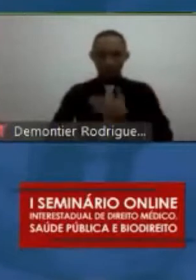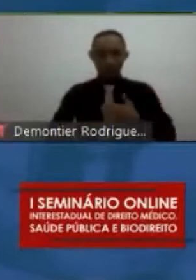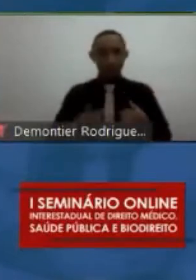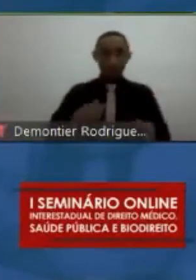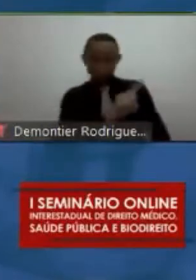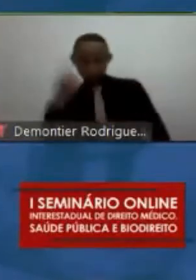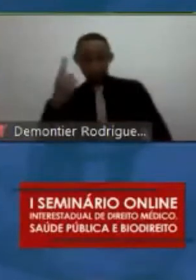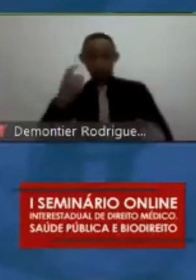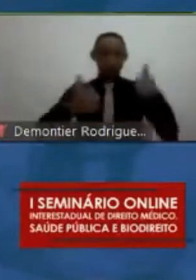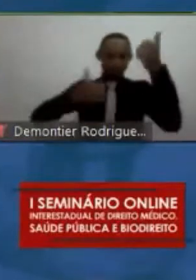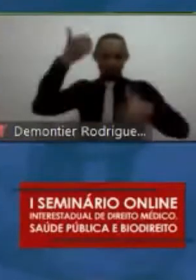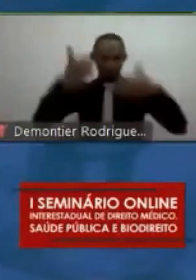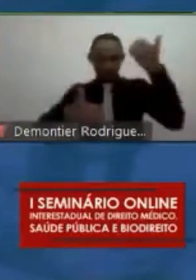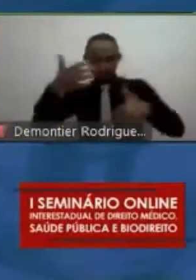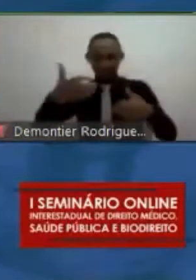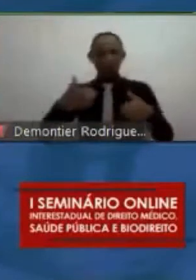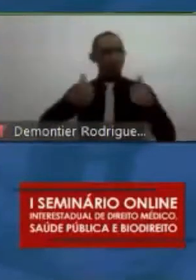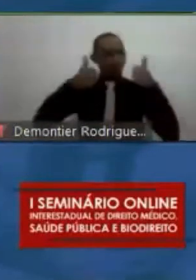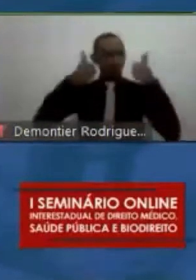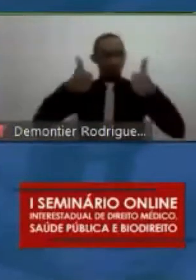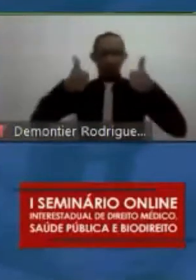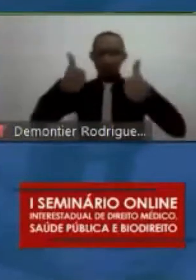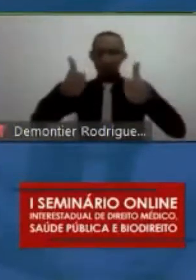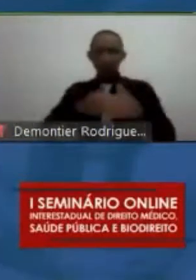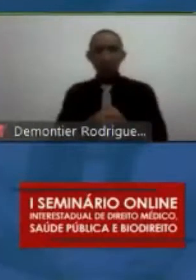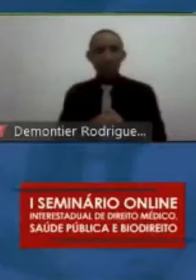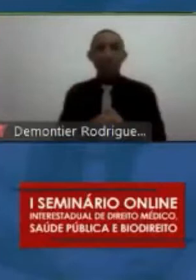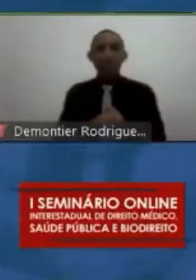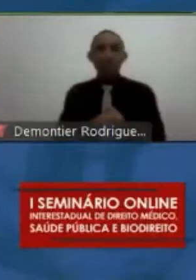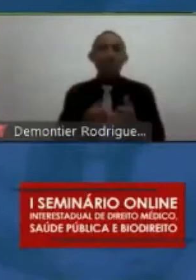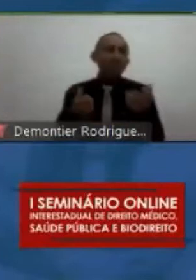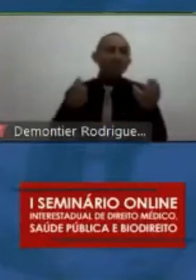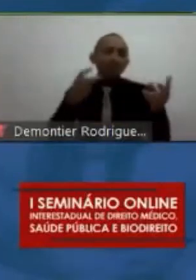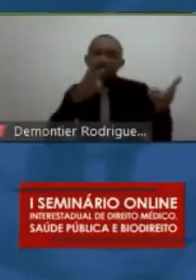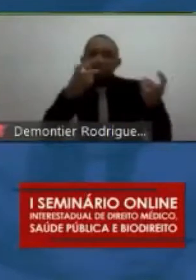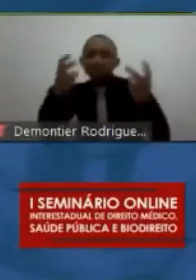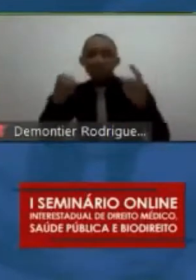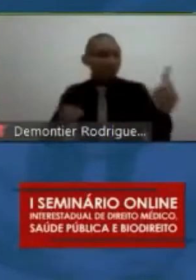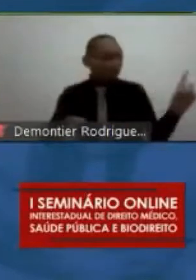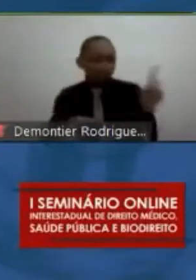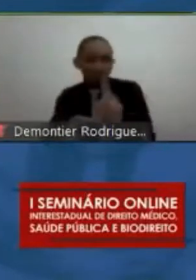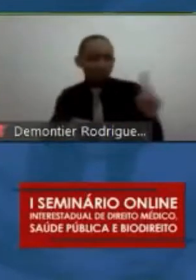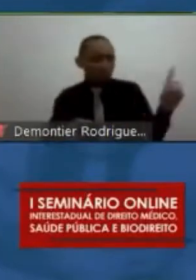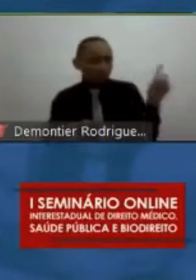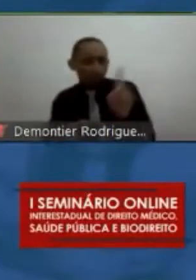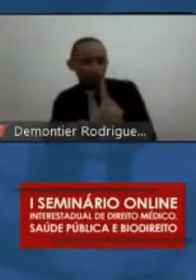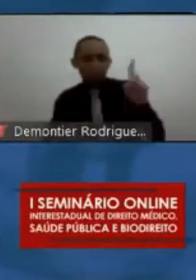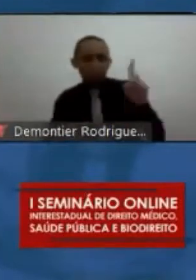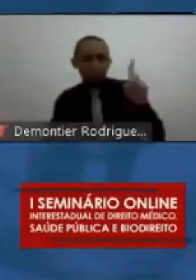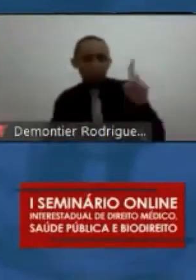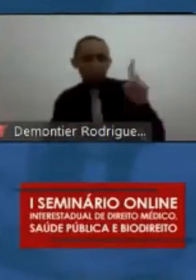apresentar, há um grande benefício de podermos ver como os palestrantes anteriores, né, e os